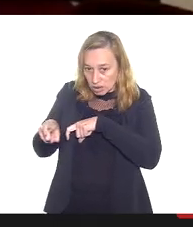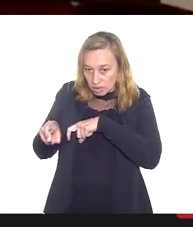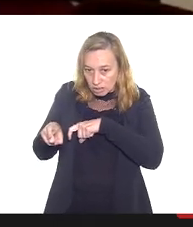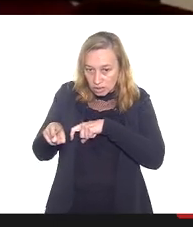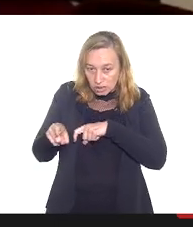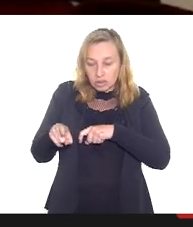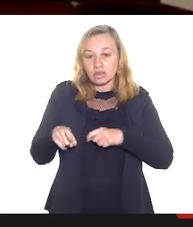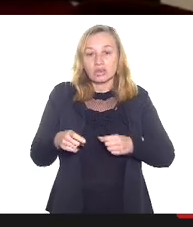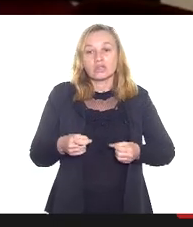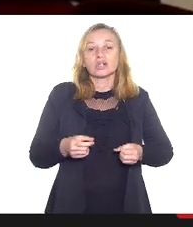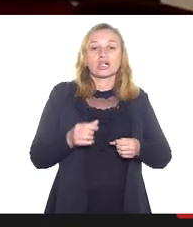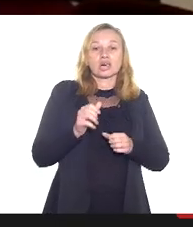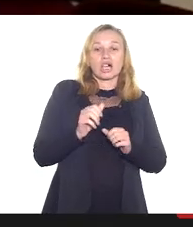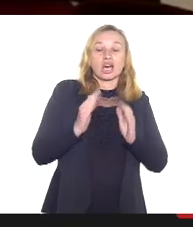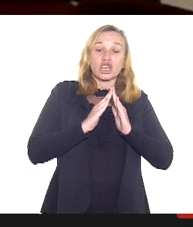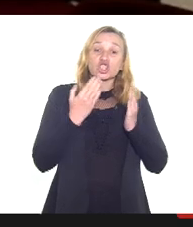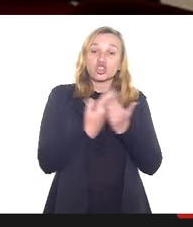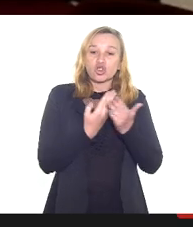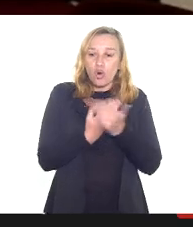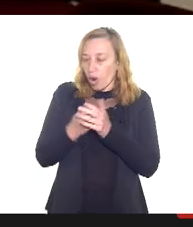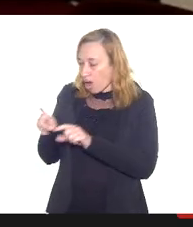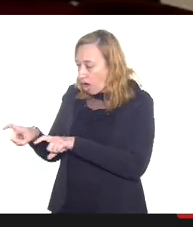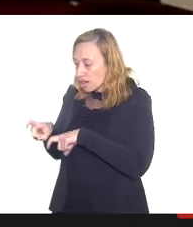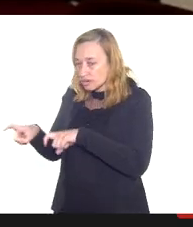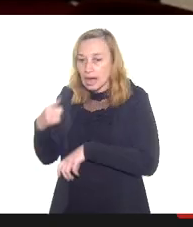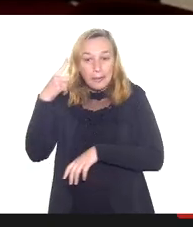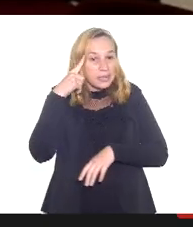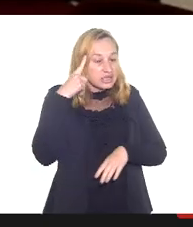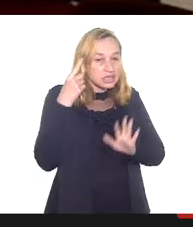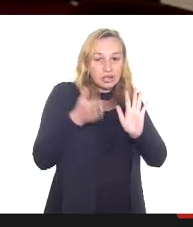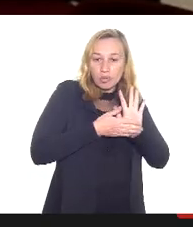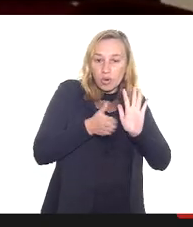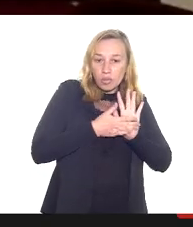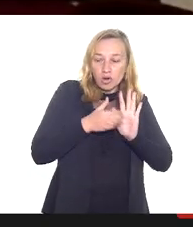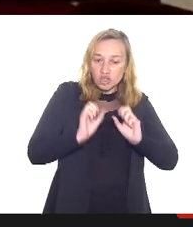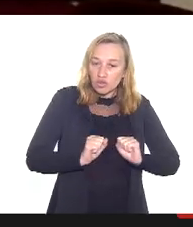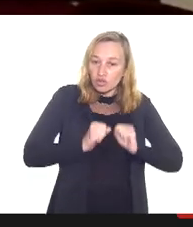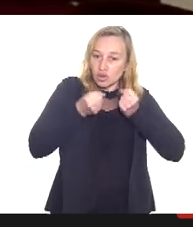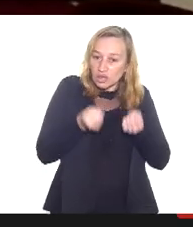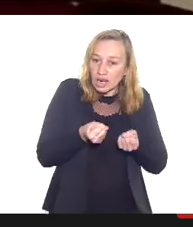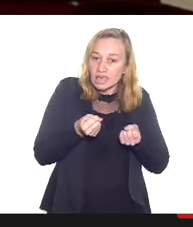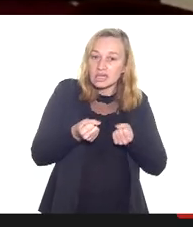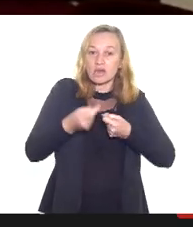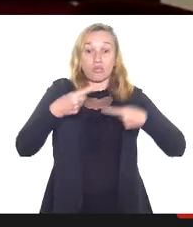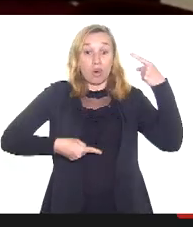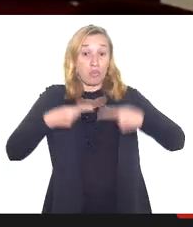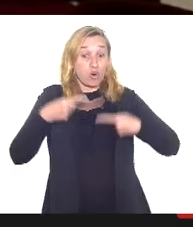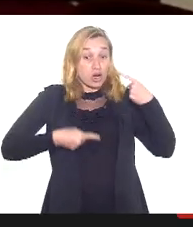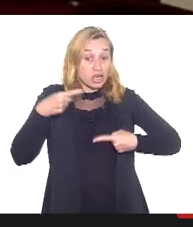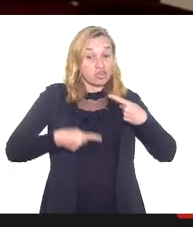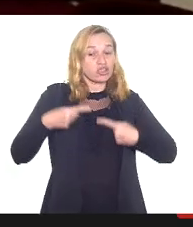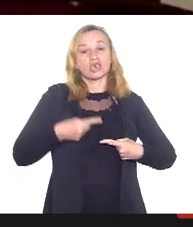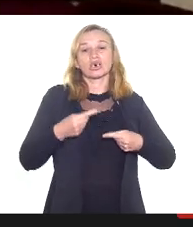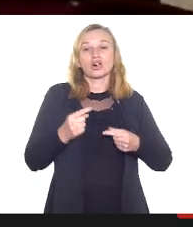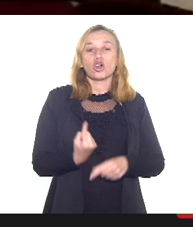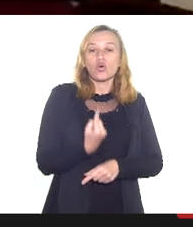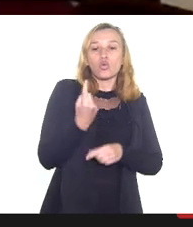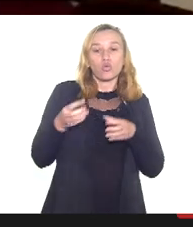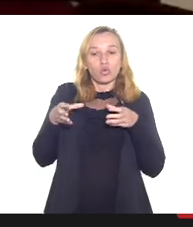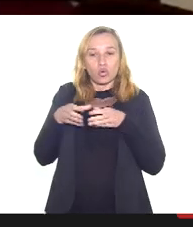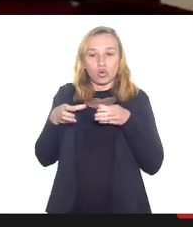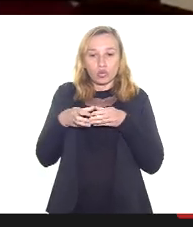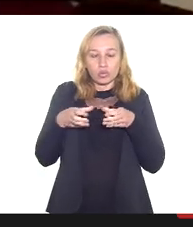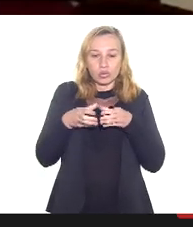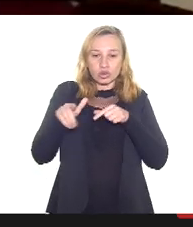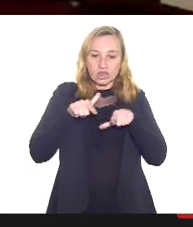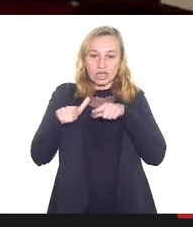está falando aqui escolas agrícolas, que além de pensar nessa proposta, a gente está fortalecendo uma política, um grupo de